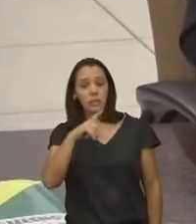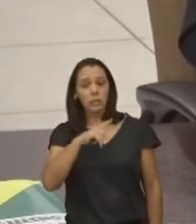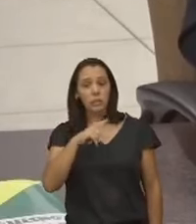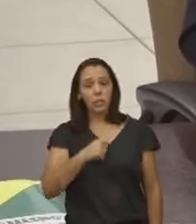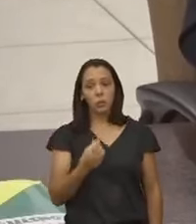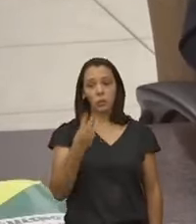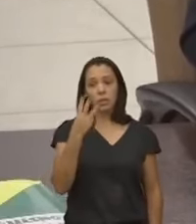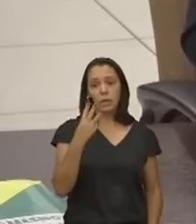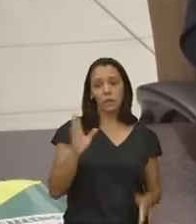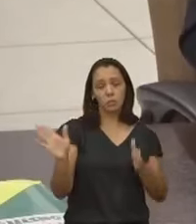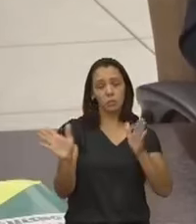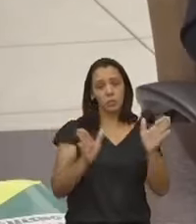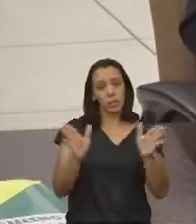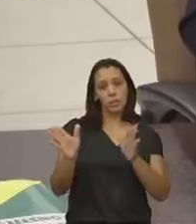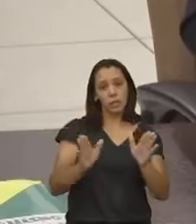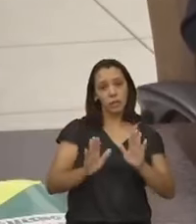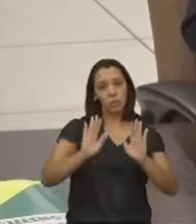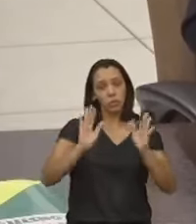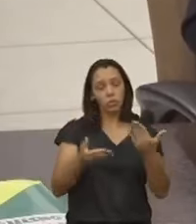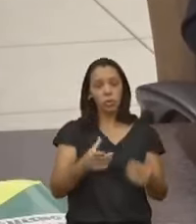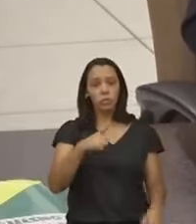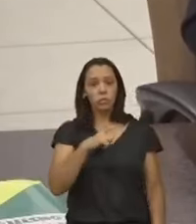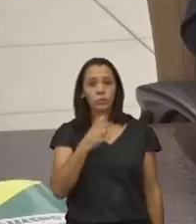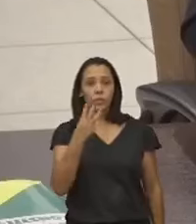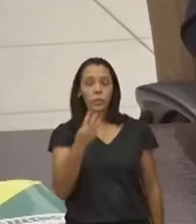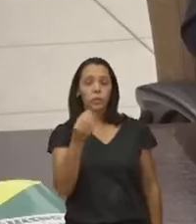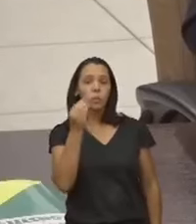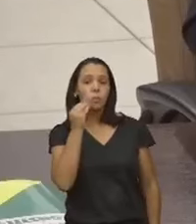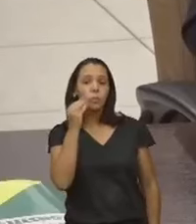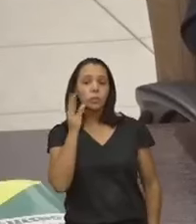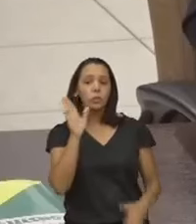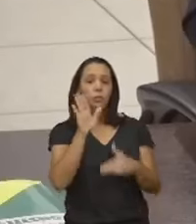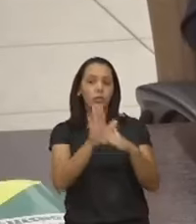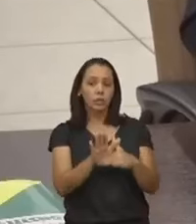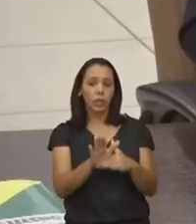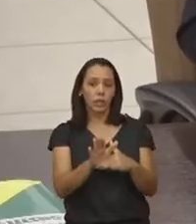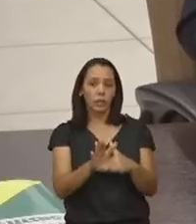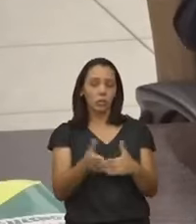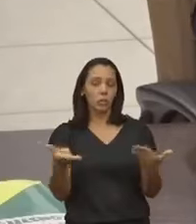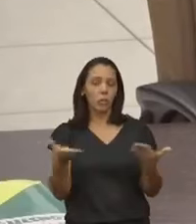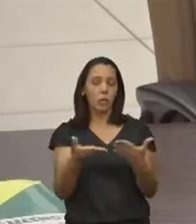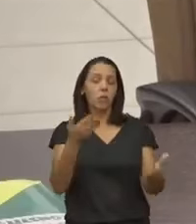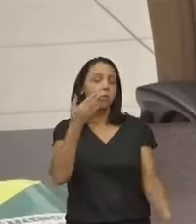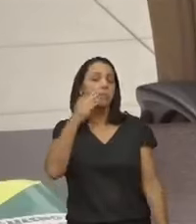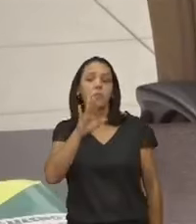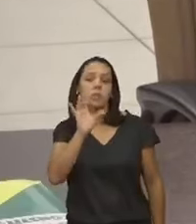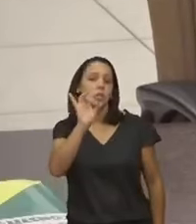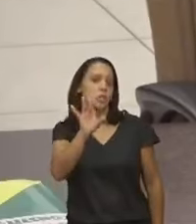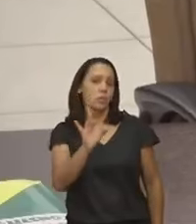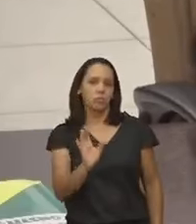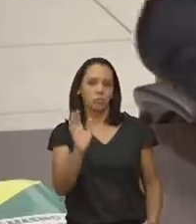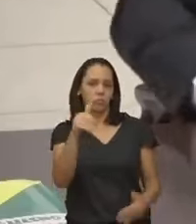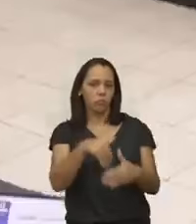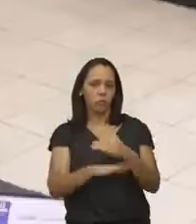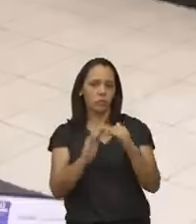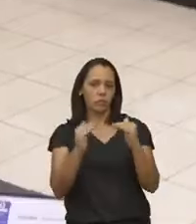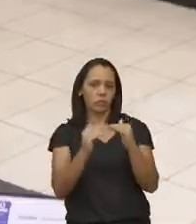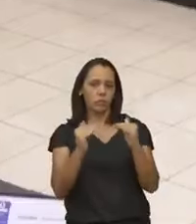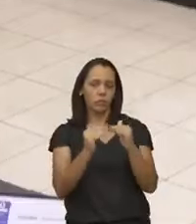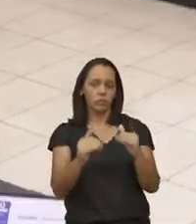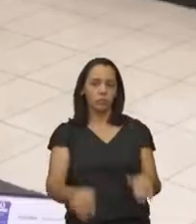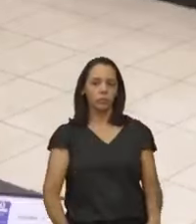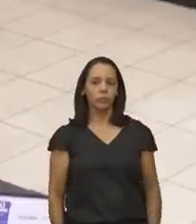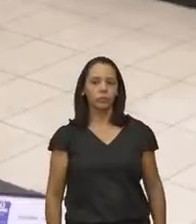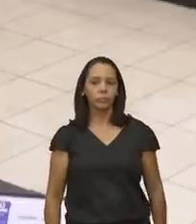3 mandatos, eu já tive 3 oportunidades de ajudar, não vai ser agora que eu vou ficar prometendo, sou favorável. Como vota o